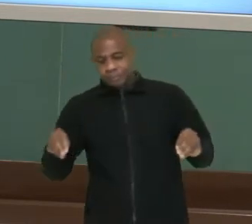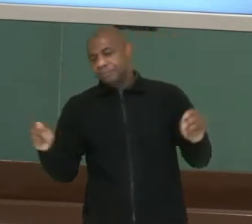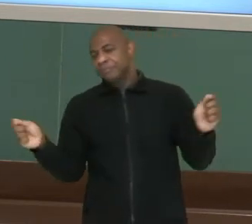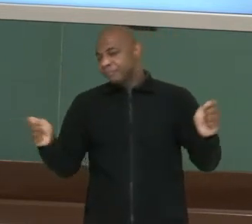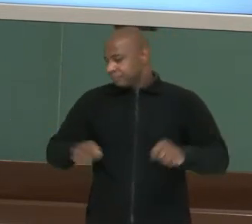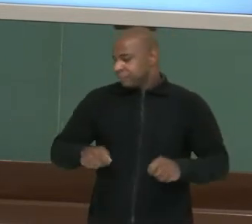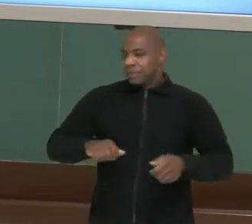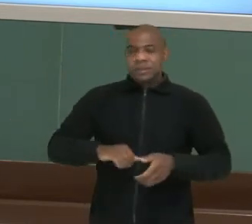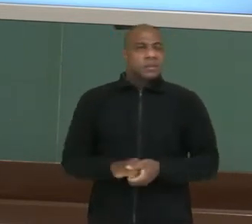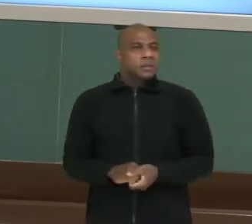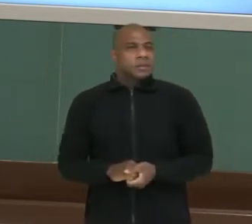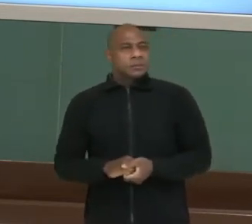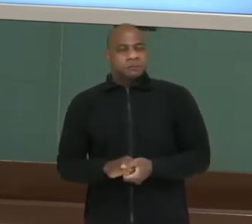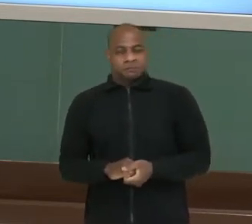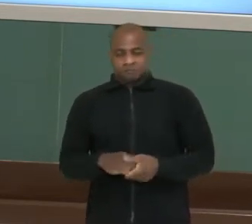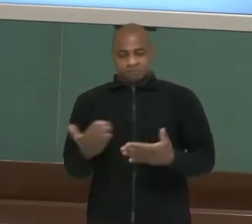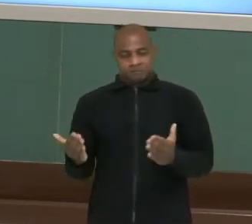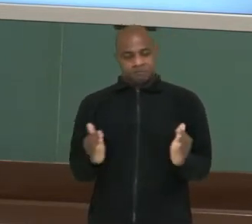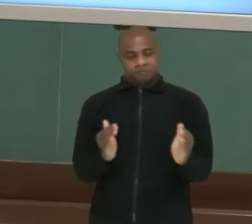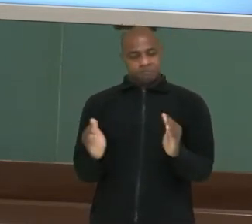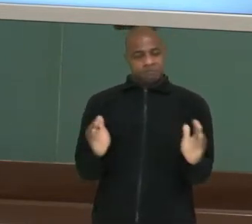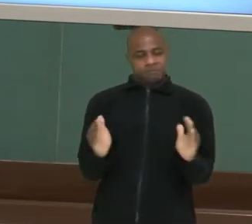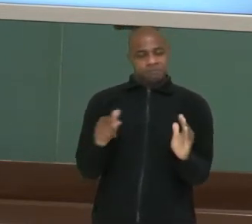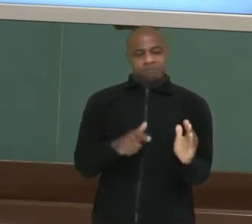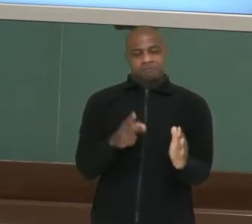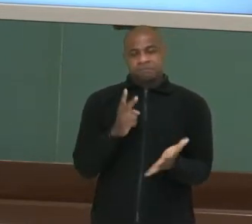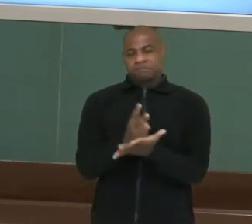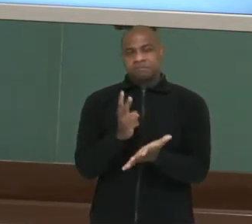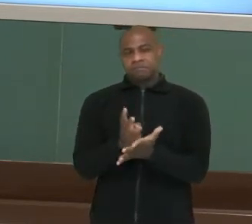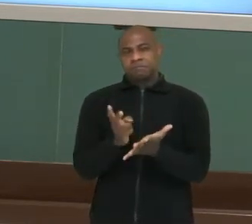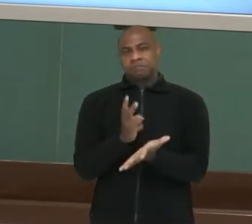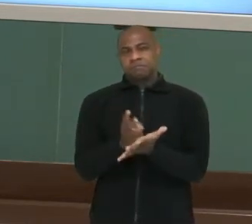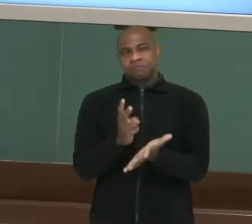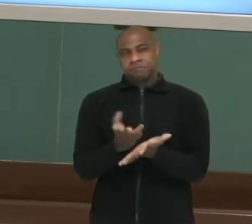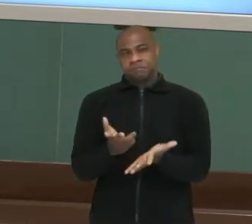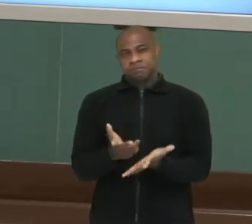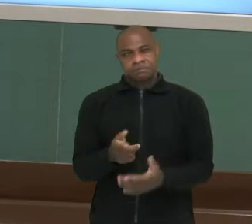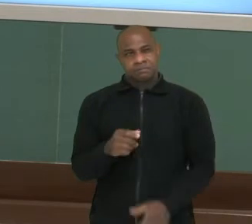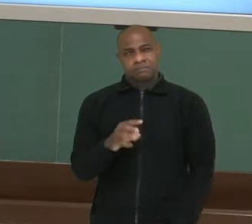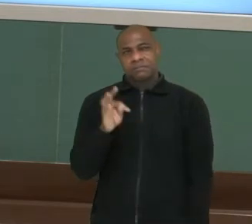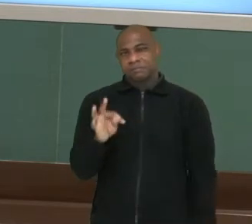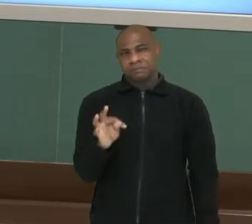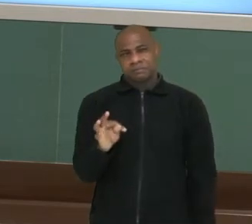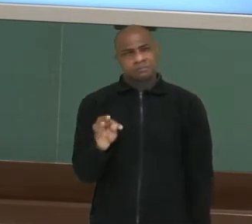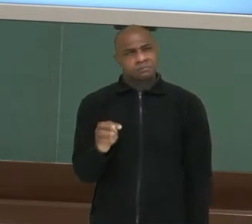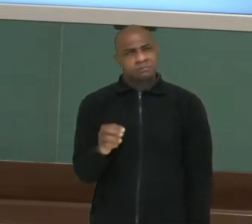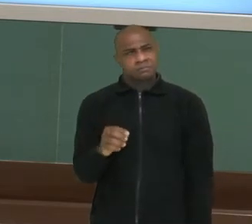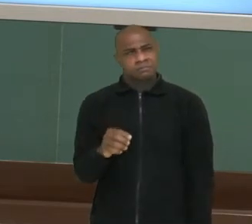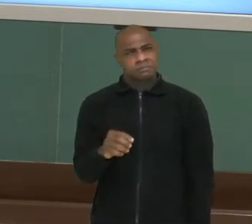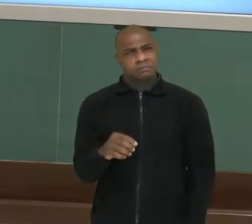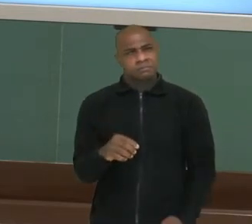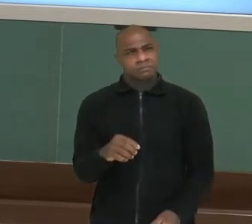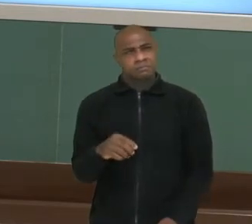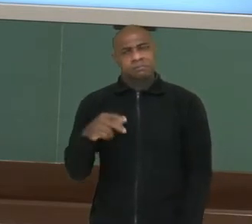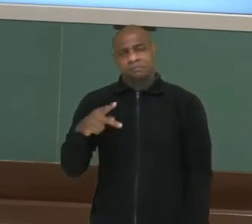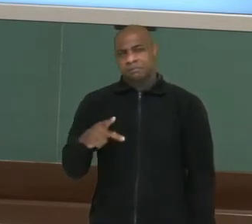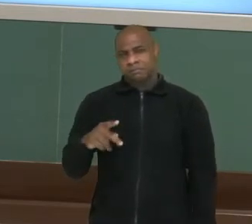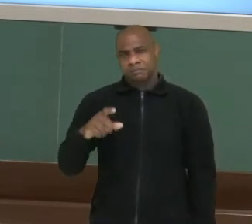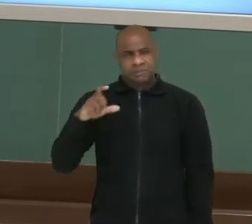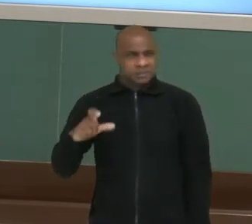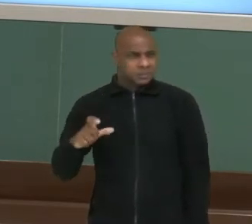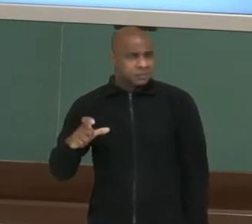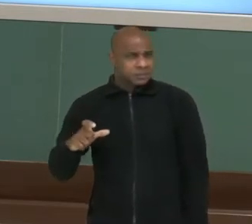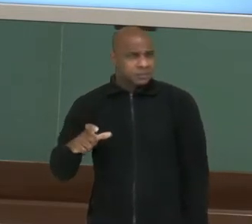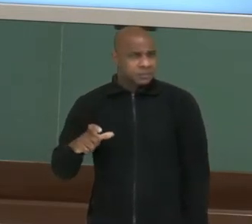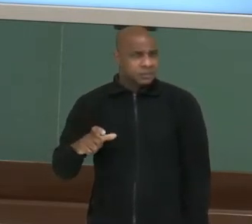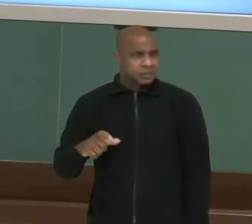O período nós sempre vamos representar pela letra T maiúsculo. E a frequência nós sempre vamos